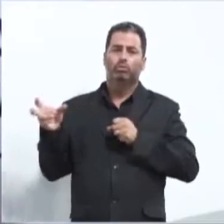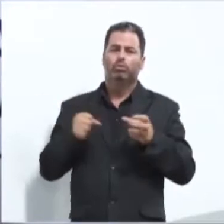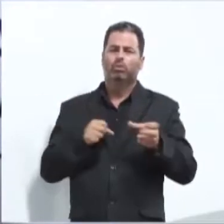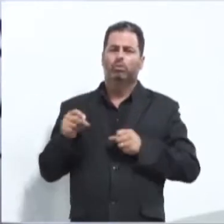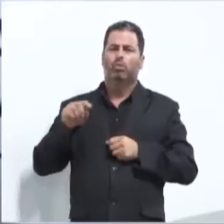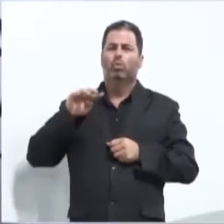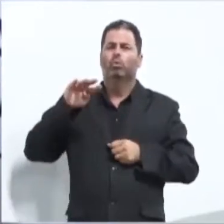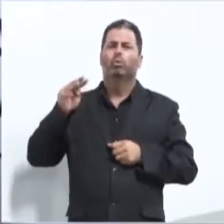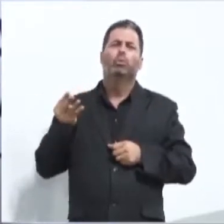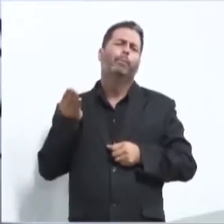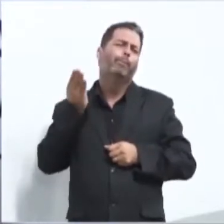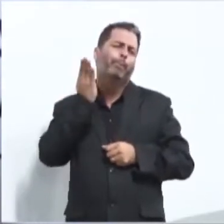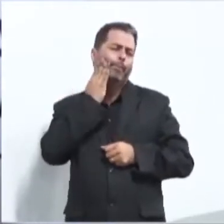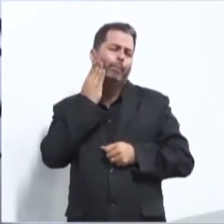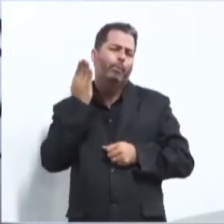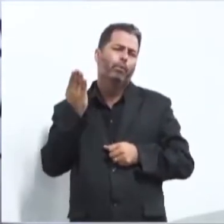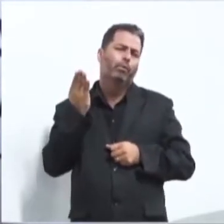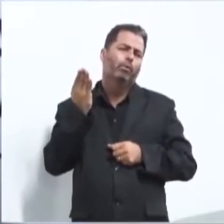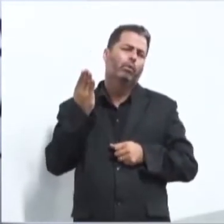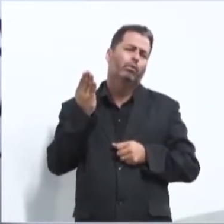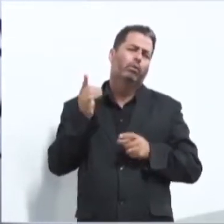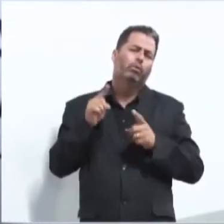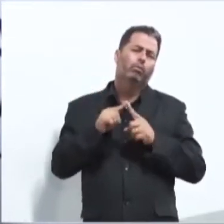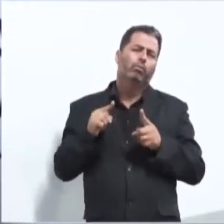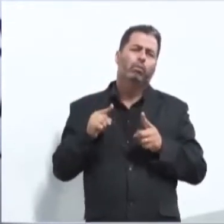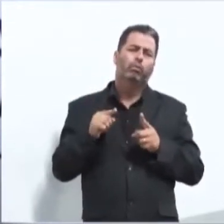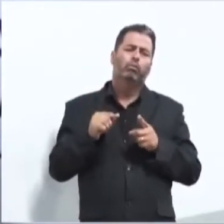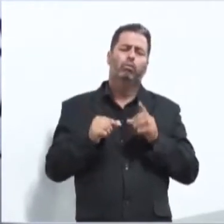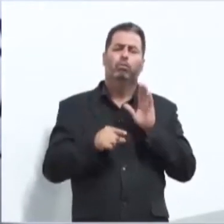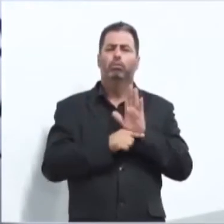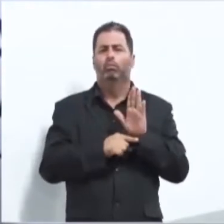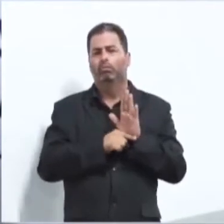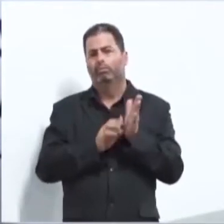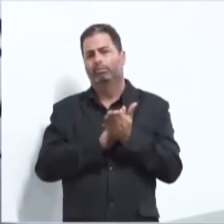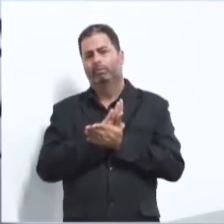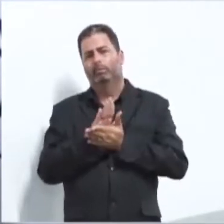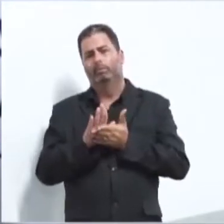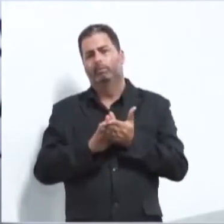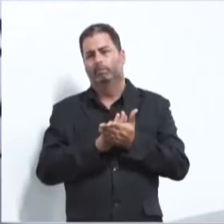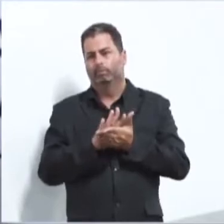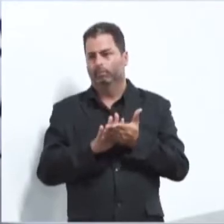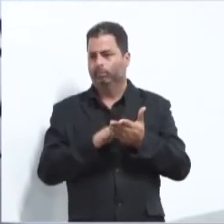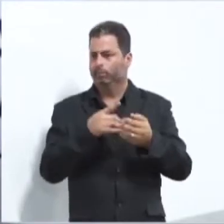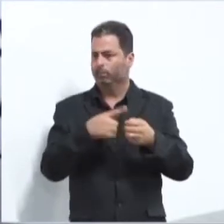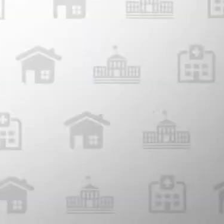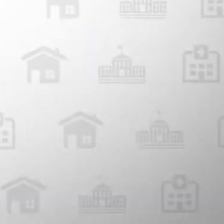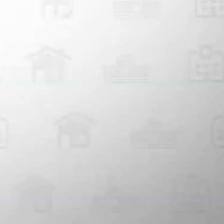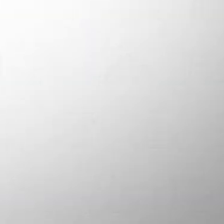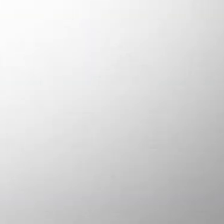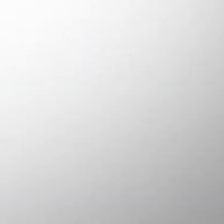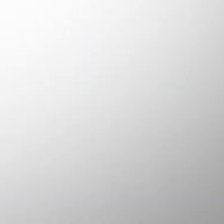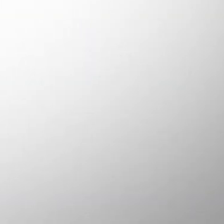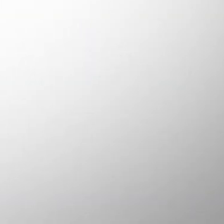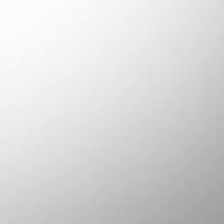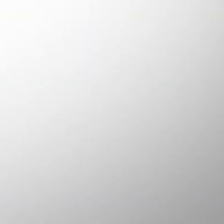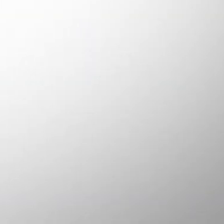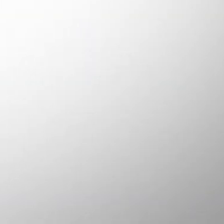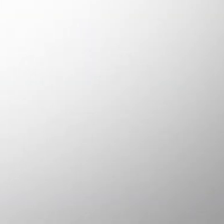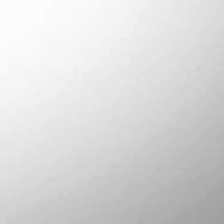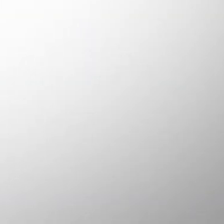salvingando bom e que não retribui a cidade né com os investimentos necessários